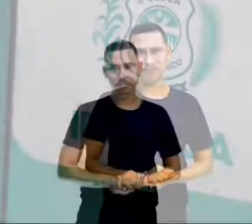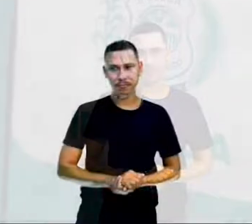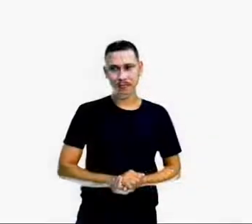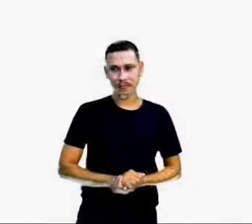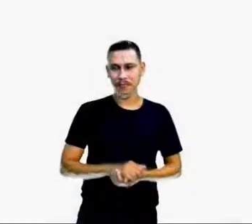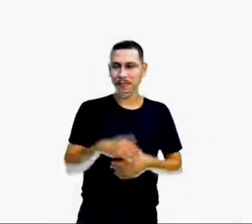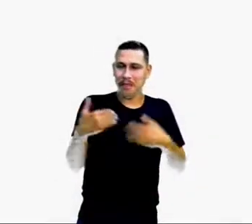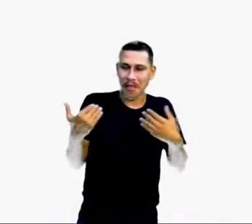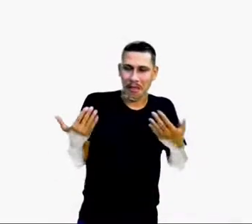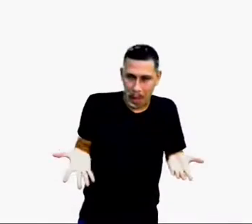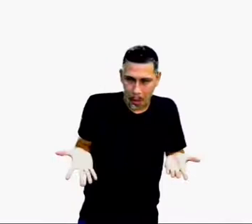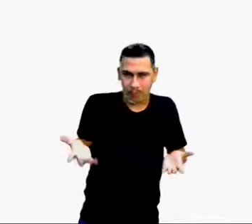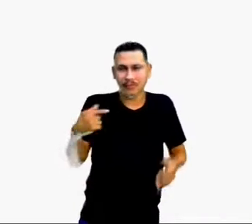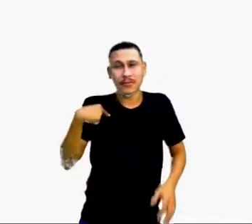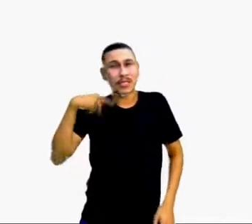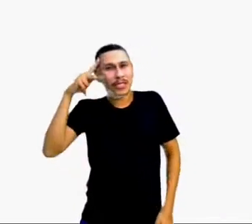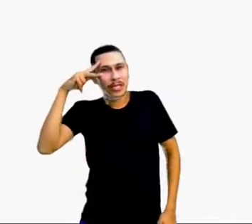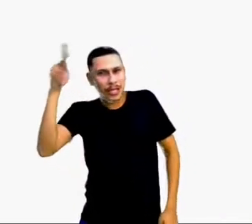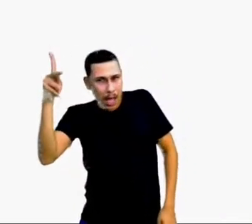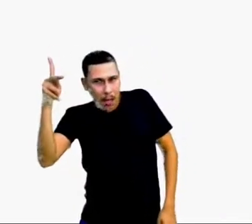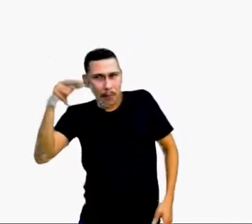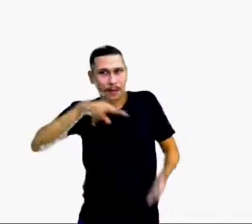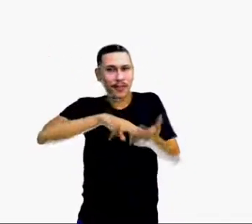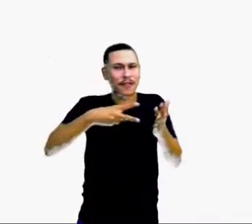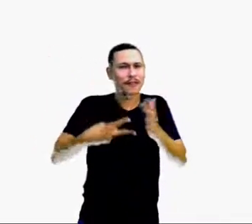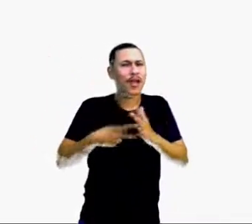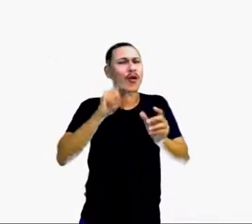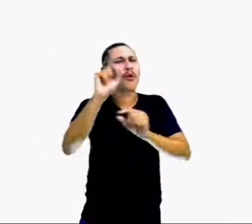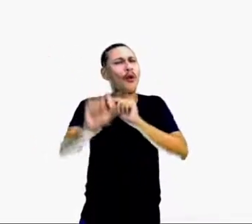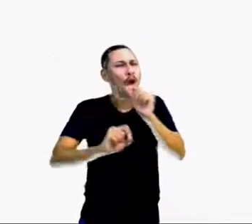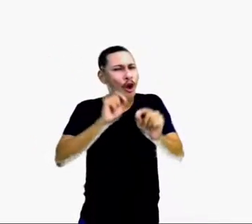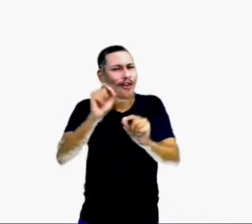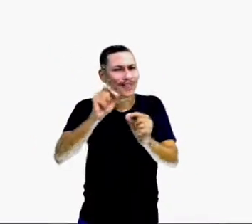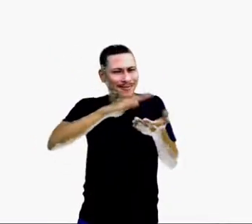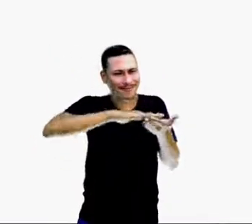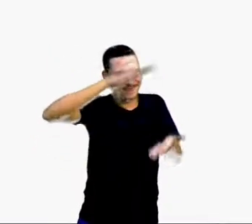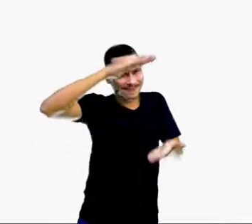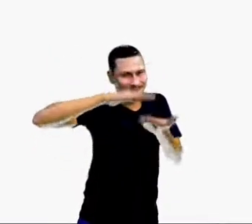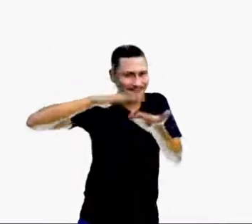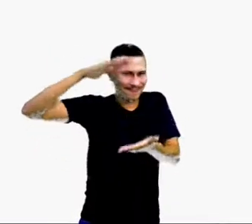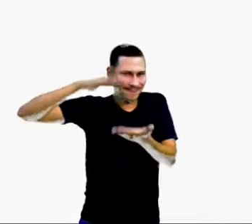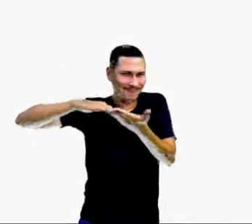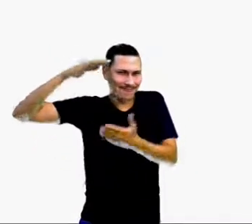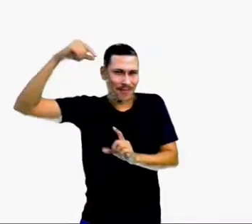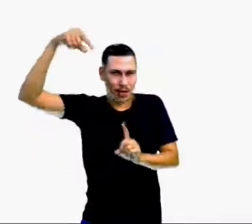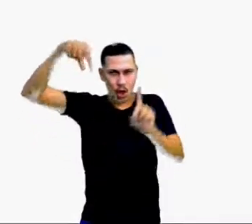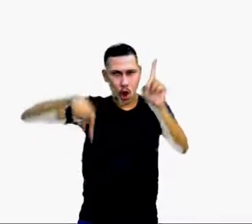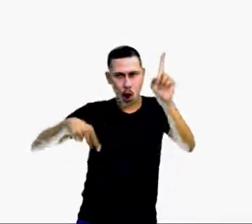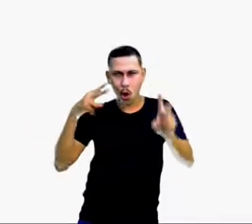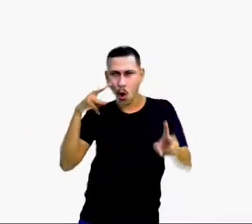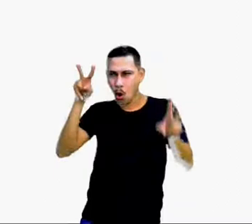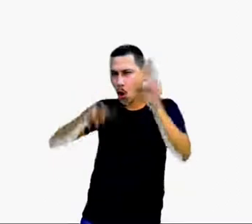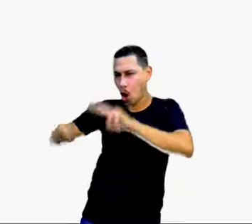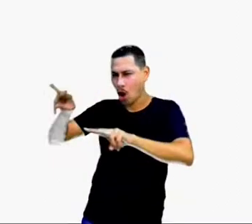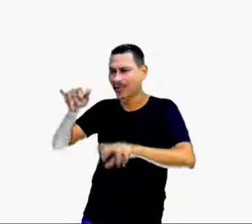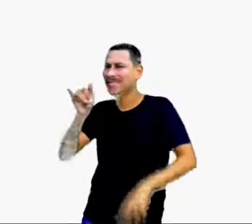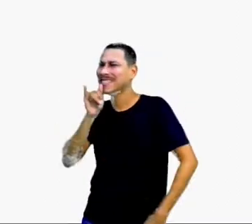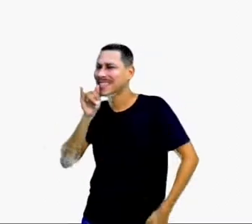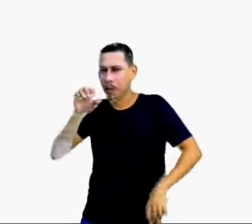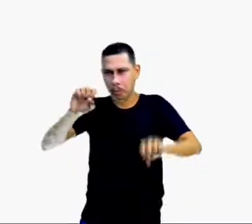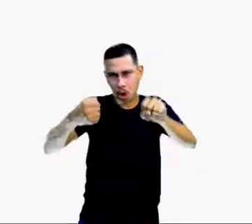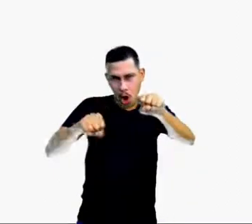você relembrar o que é uma grandeza inversamente proporcional, trouxe aqui o exemplo de um automóvel a